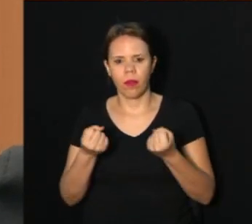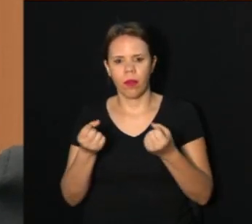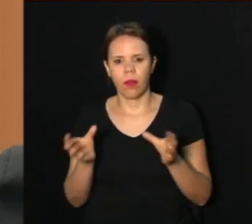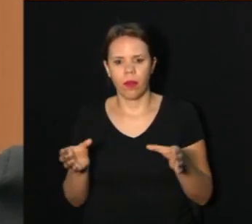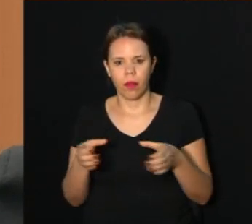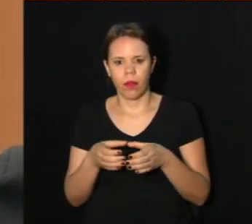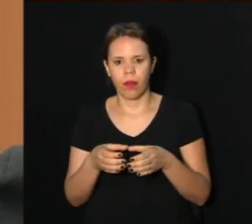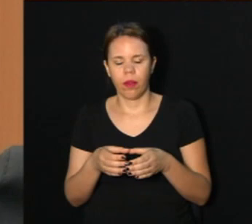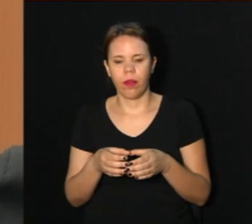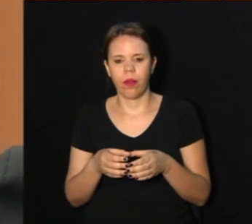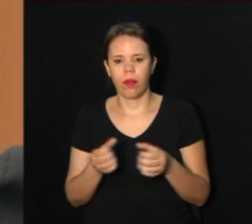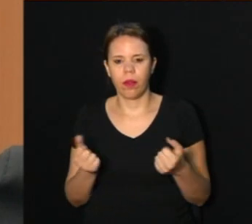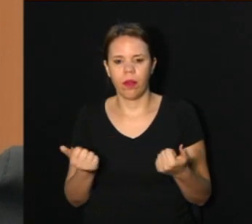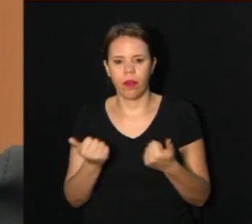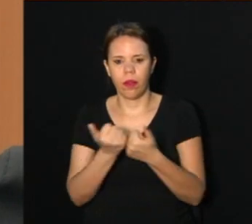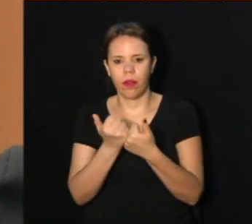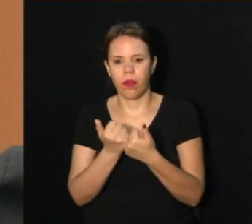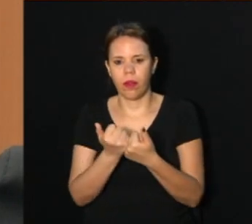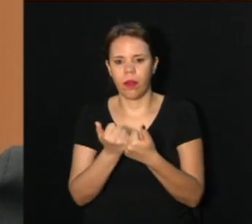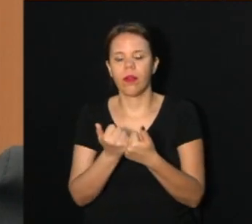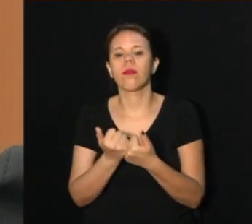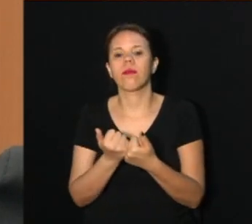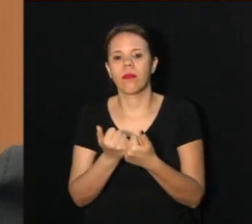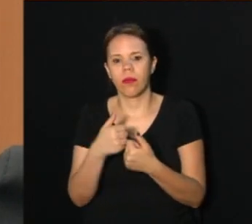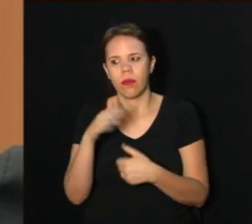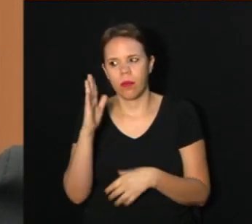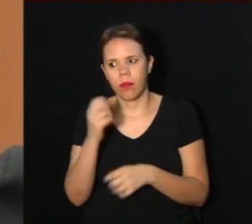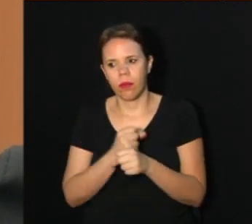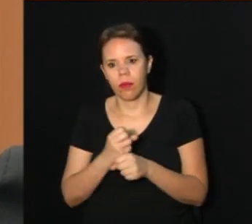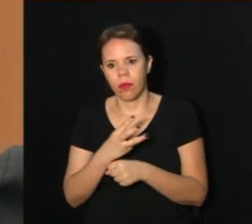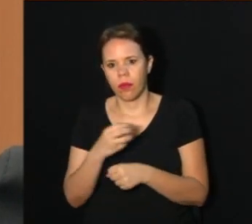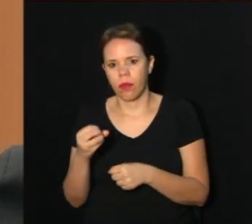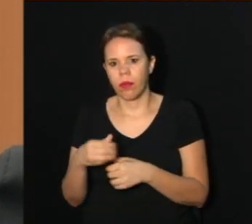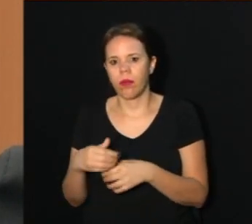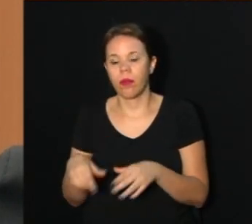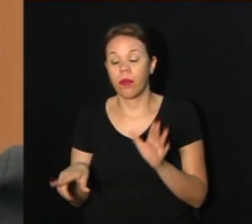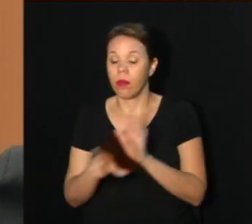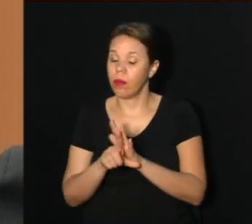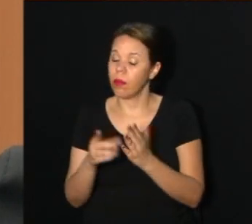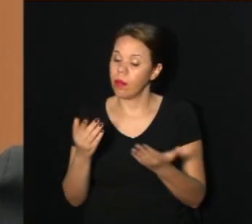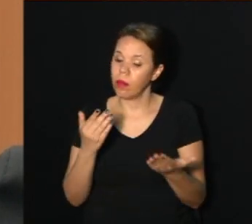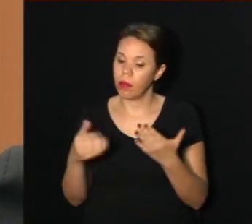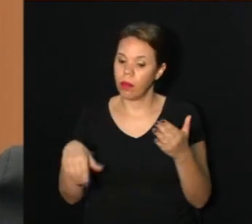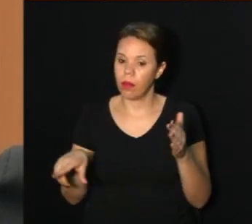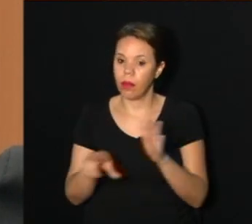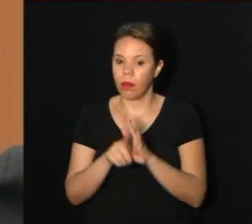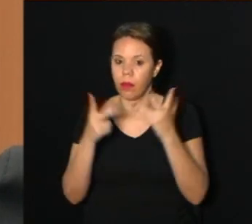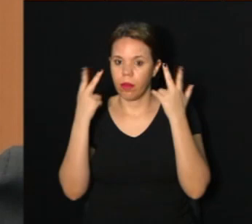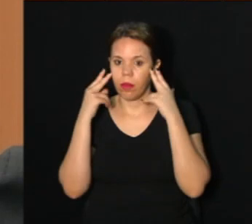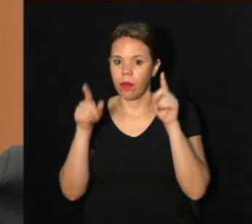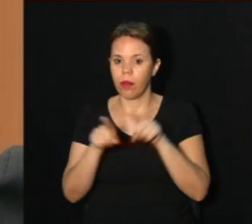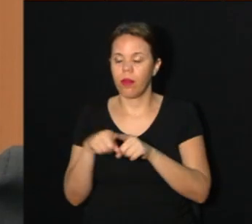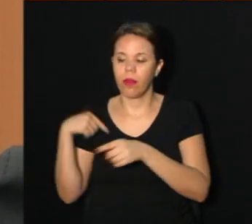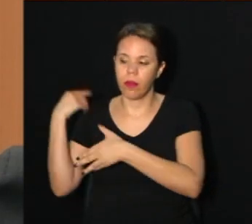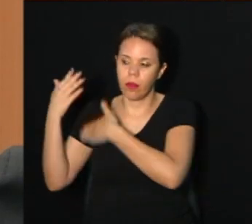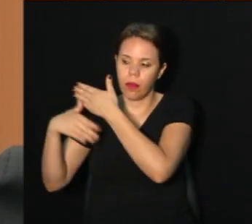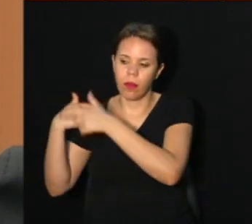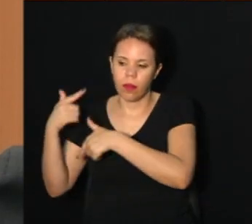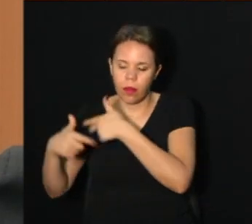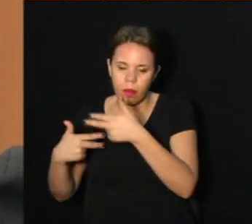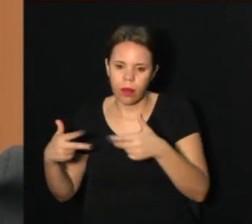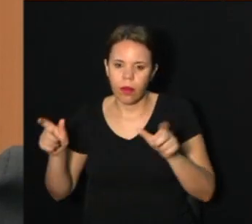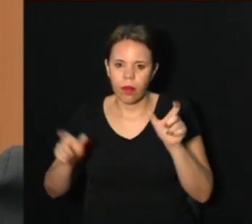conjunto que vem suprir uma lacuna trintenária em relação à nossa lei orgânica. Foi construído a muitas mãos e